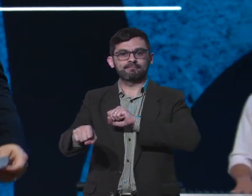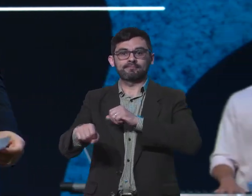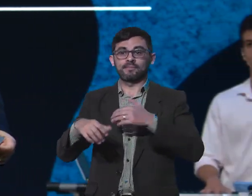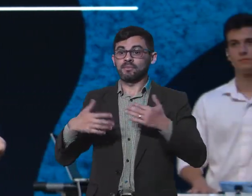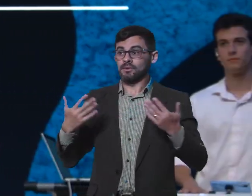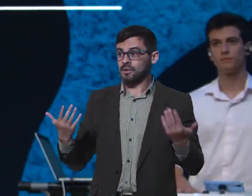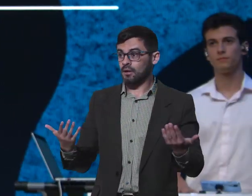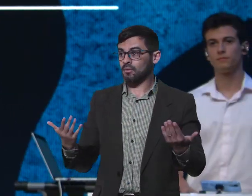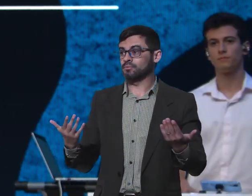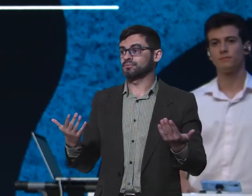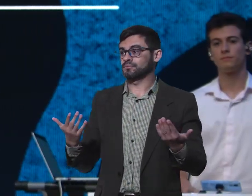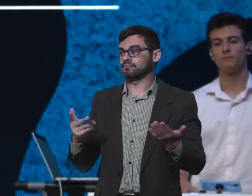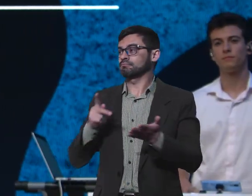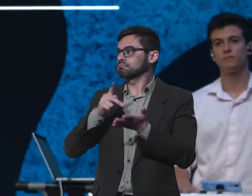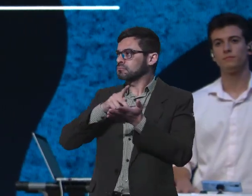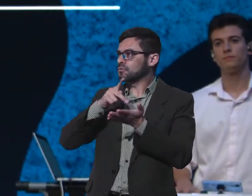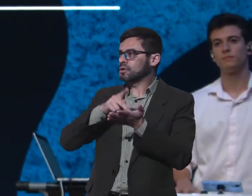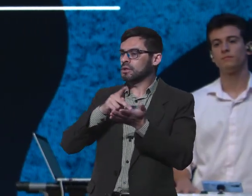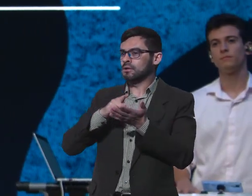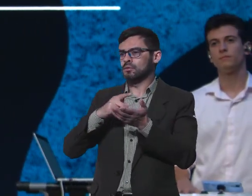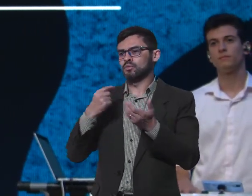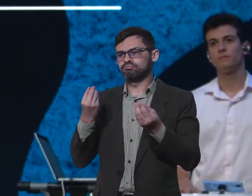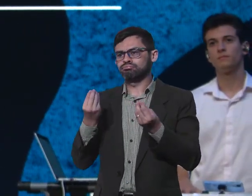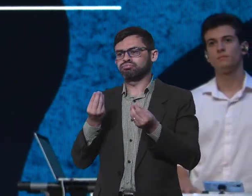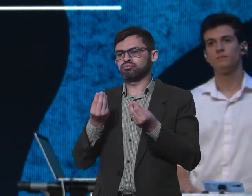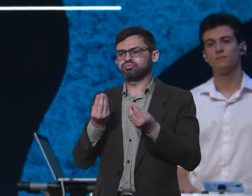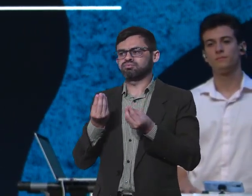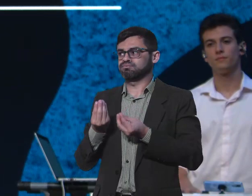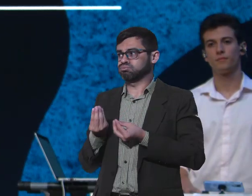Então, além da consagração,